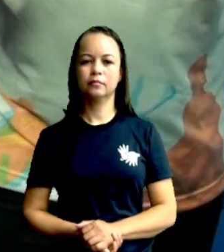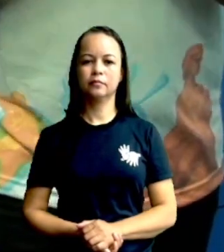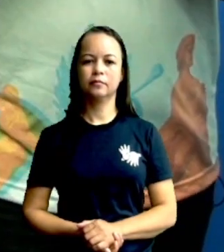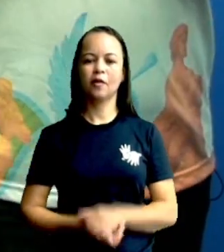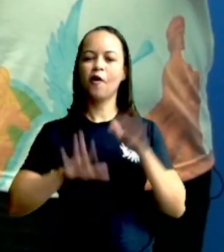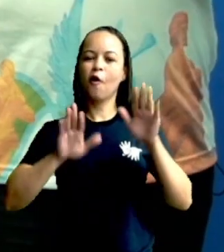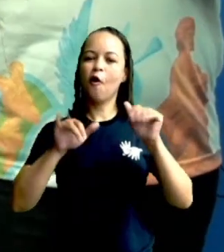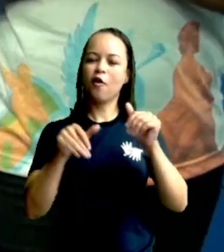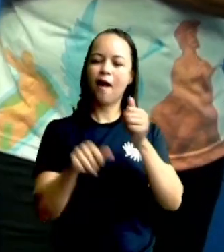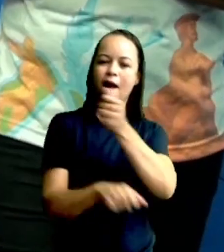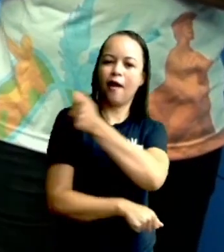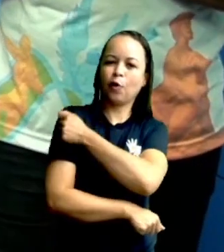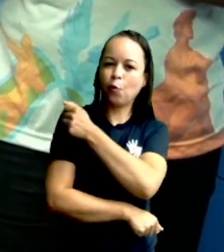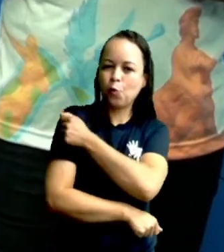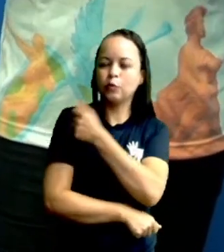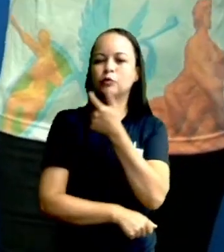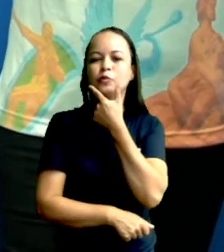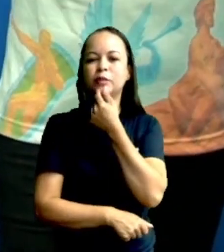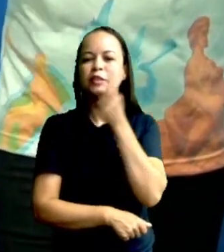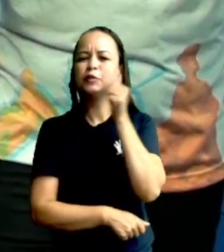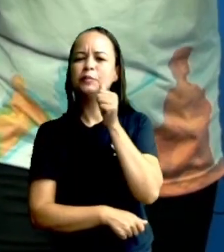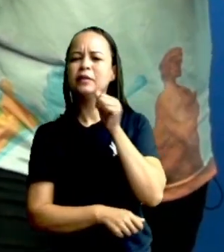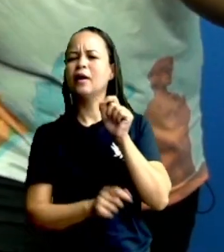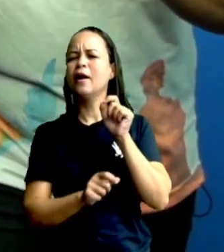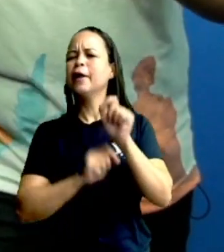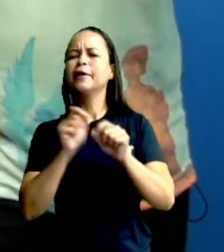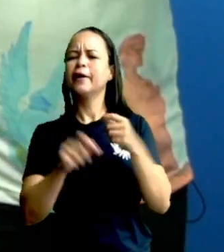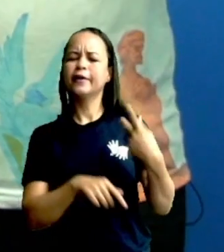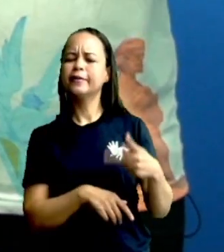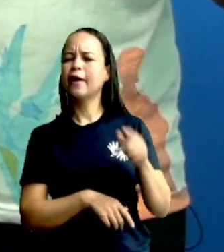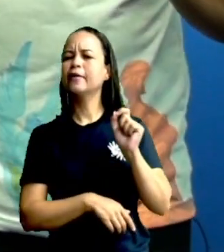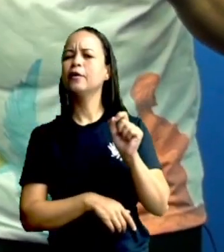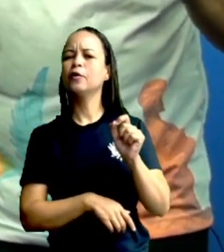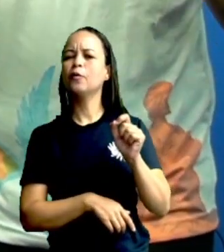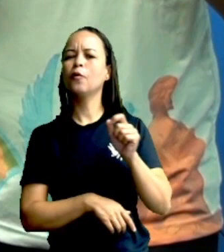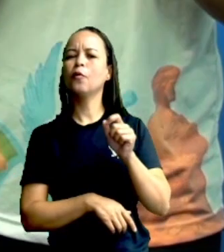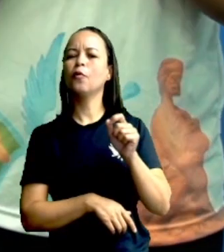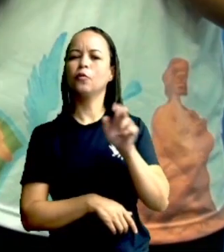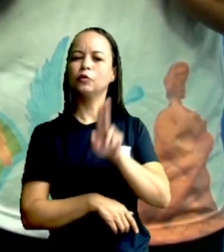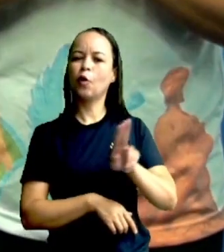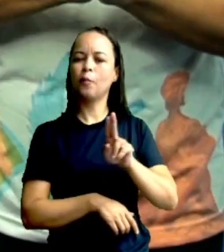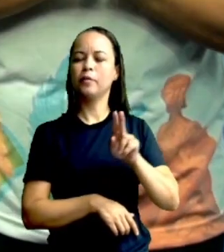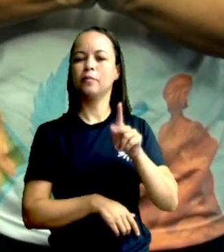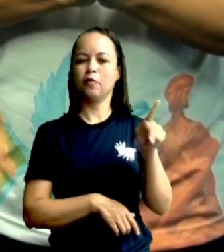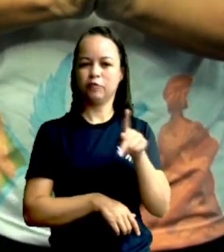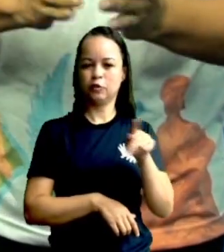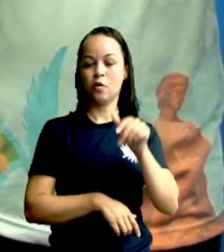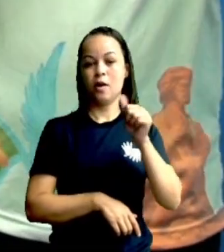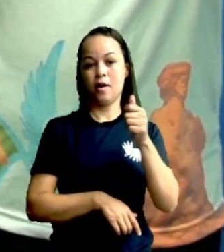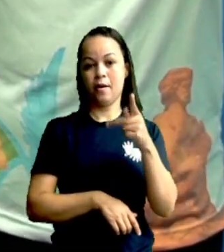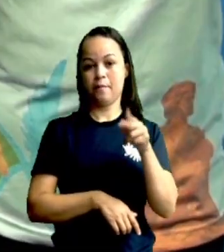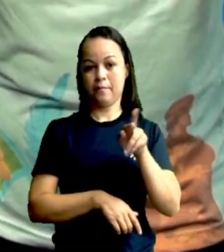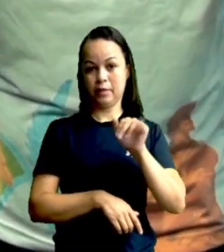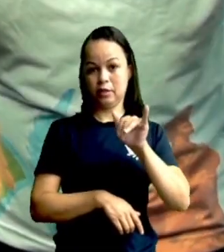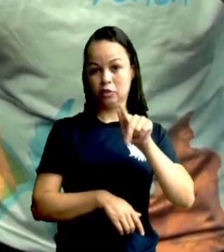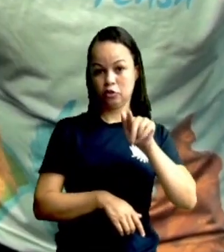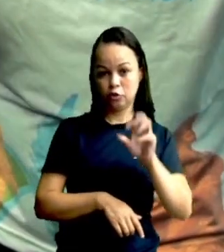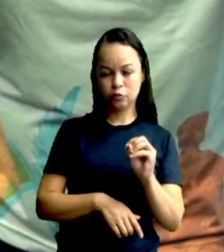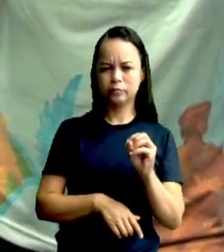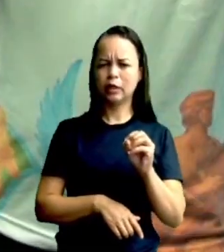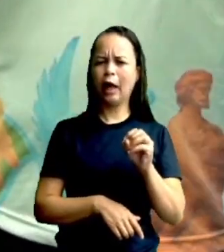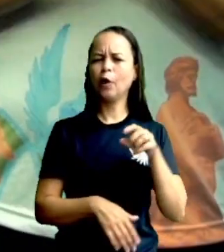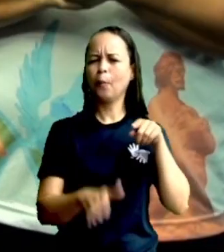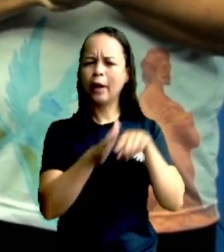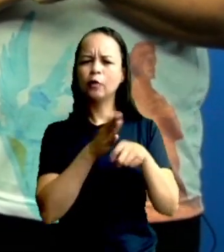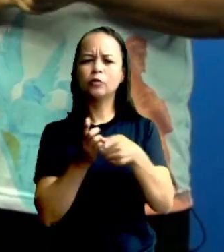Salve, salve, aluna e aluno. Quem é que tá aqui na área? Tio Aprígio, fazendo aquela perguntinha básica, fofinha. Tem aluno